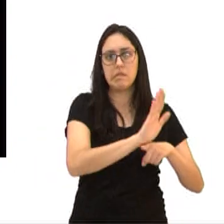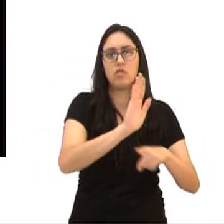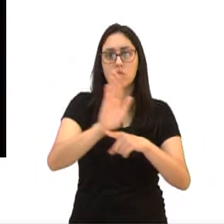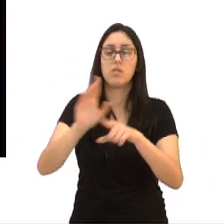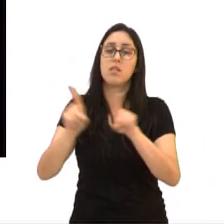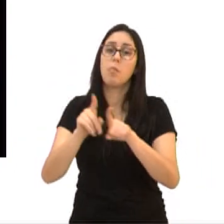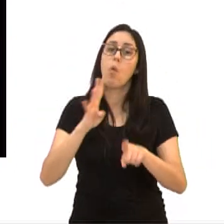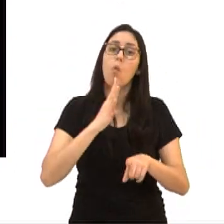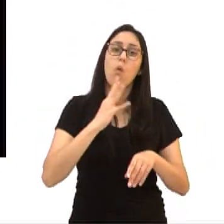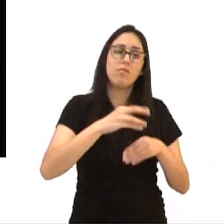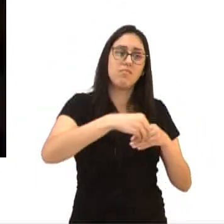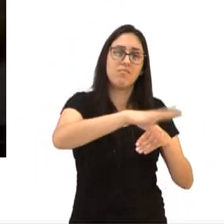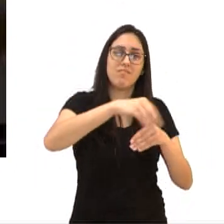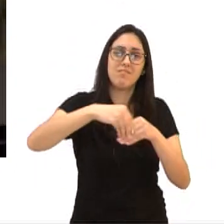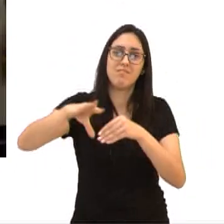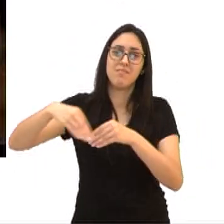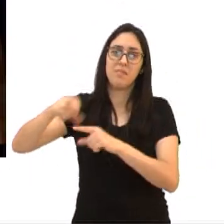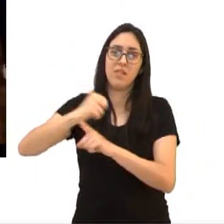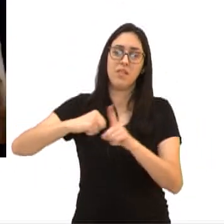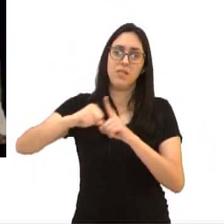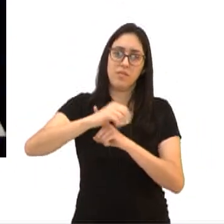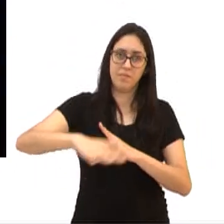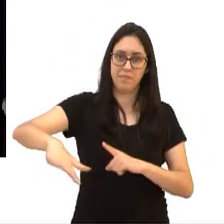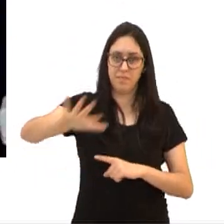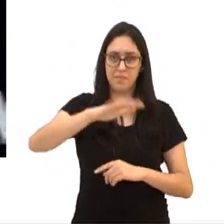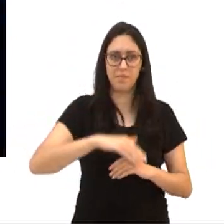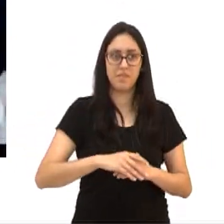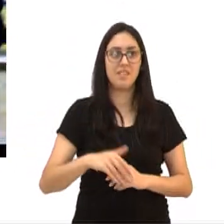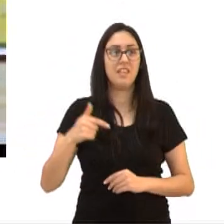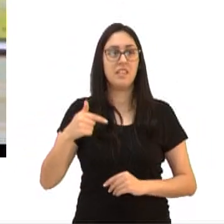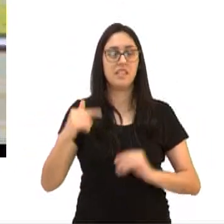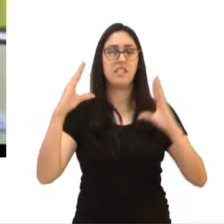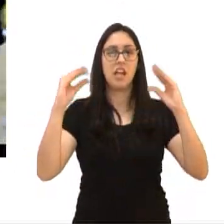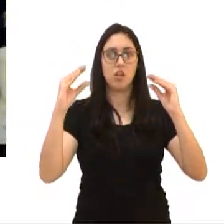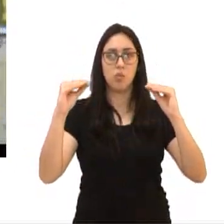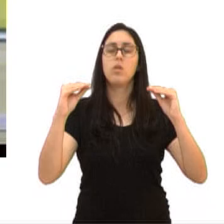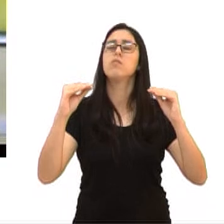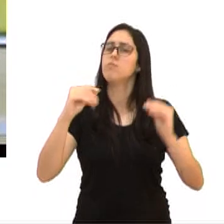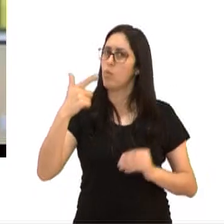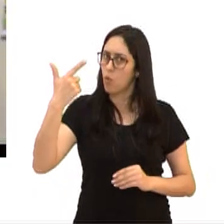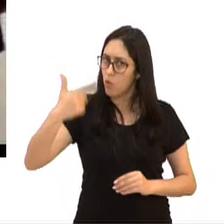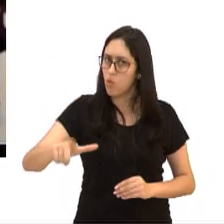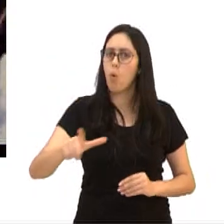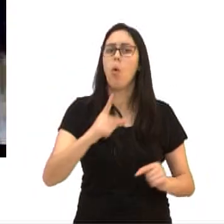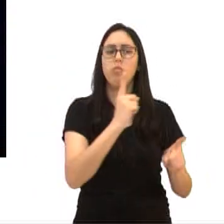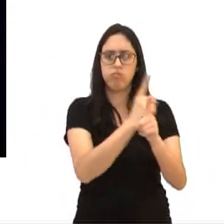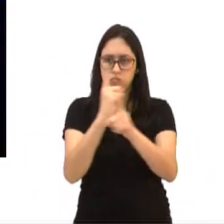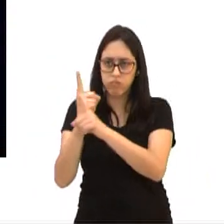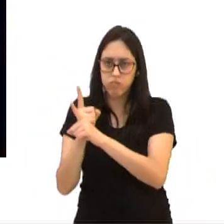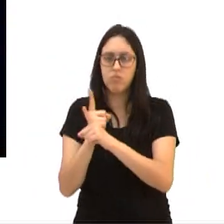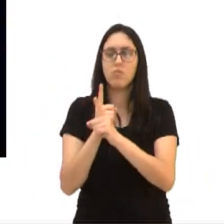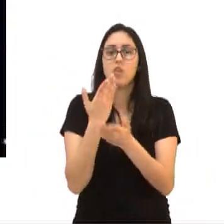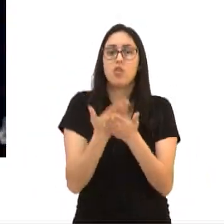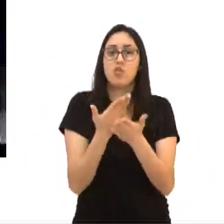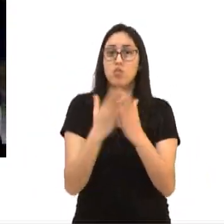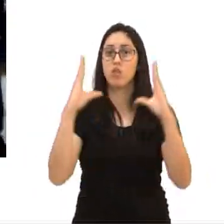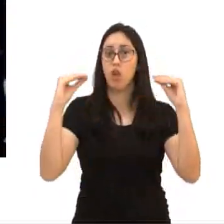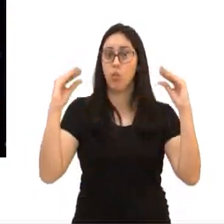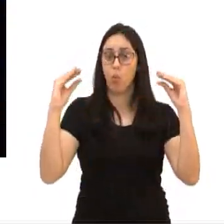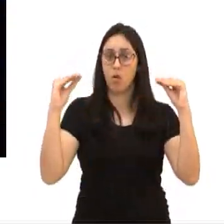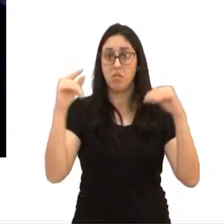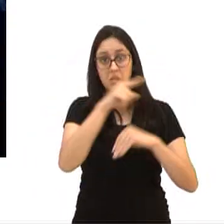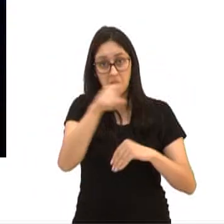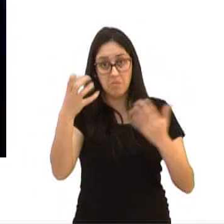transmitir o conhecimento para a sociedade. Às 19 horas nos reunimos novamente para a cerimônia e o estudo noturno. Se você